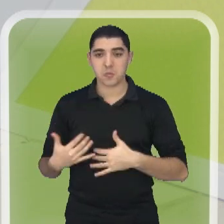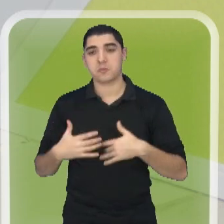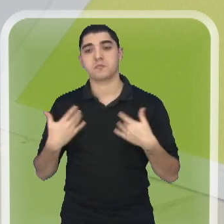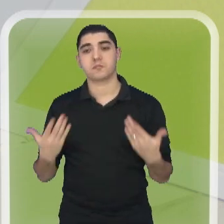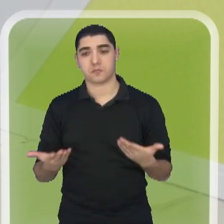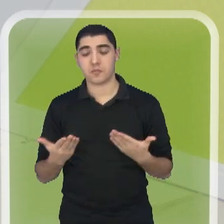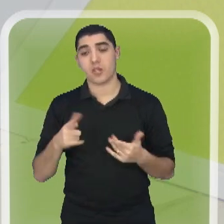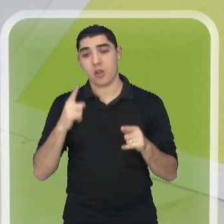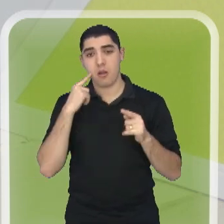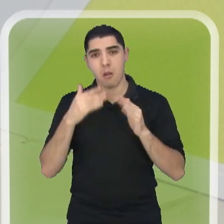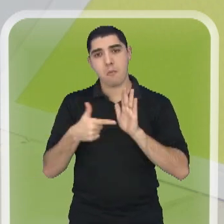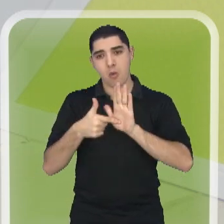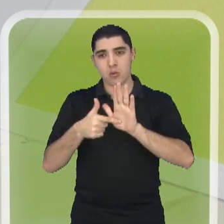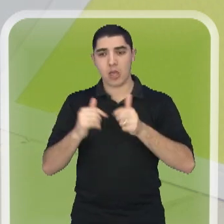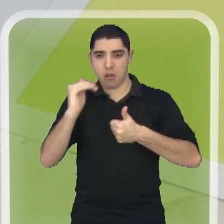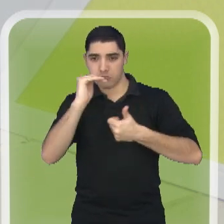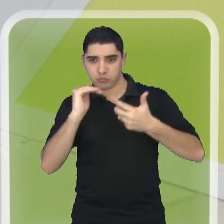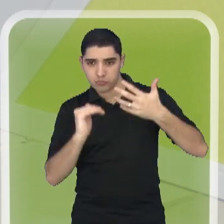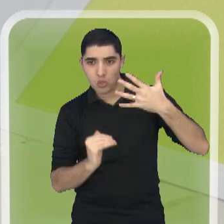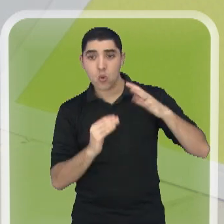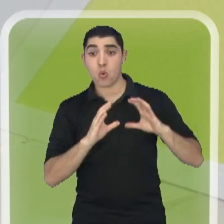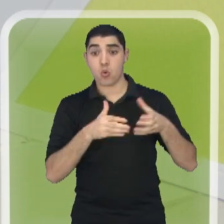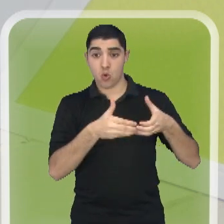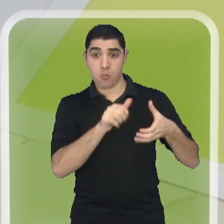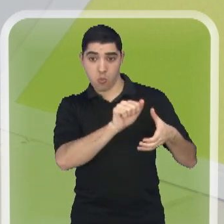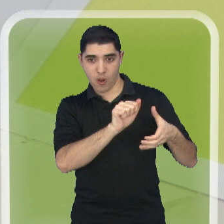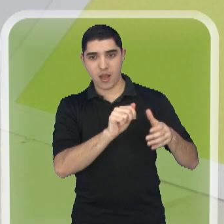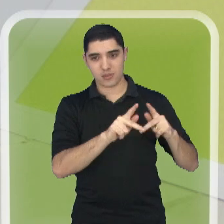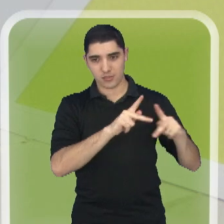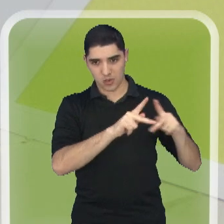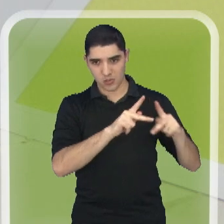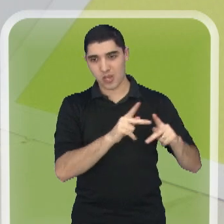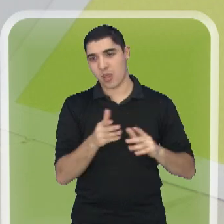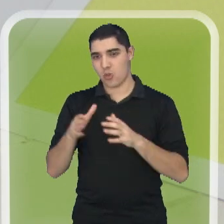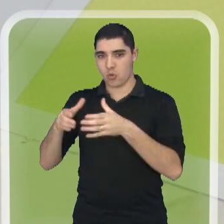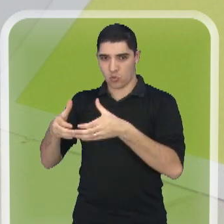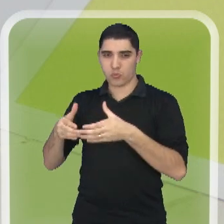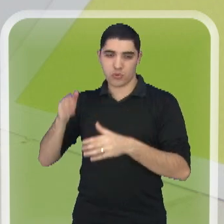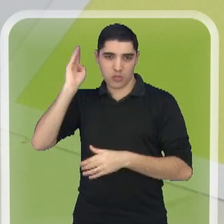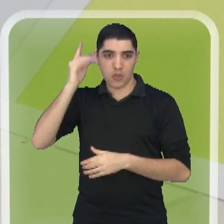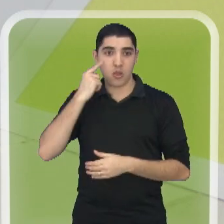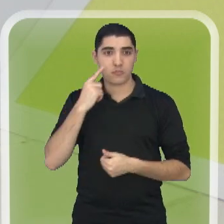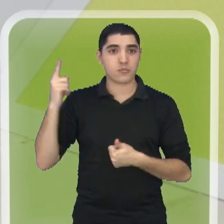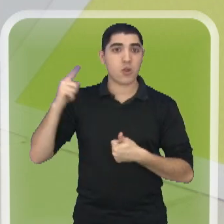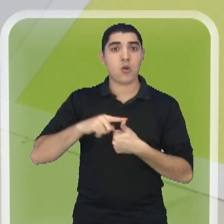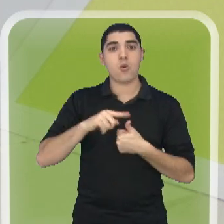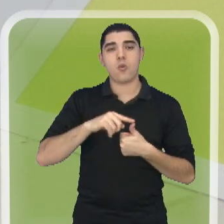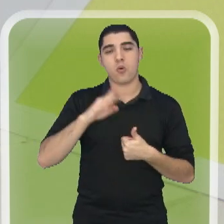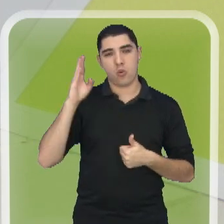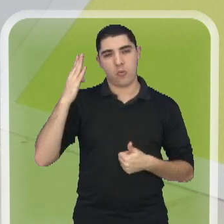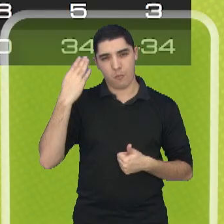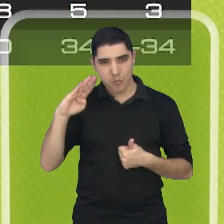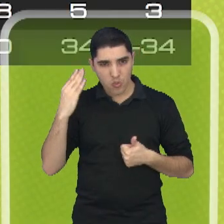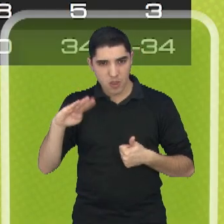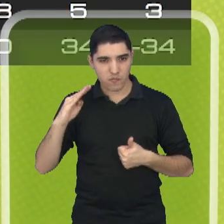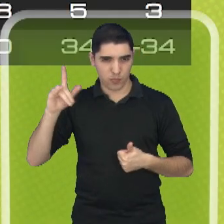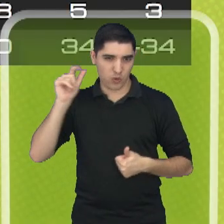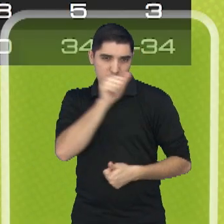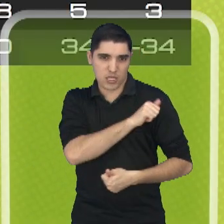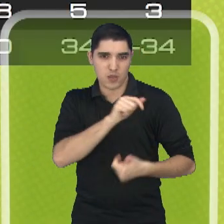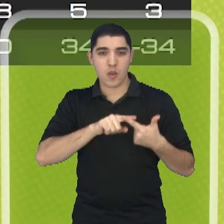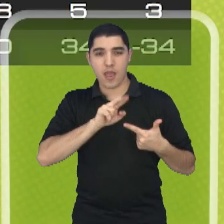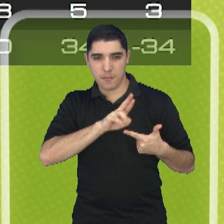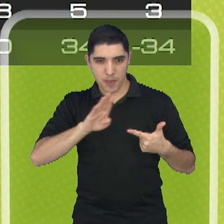a classificação do Brasileirão, grupo A, o grupo do São José e o grupo do Taubaté. Olha lá, o Botafogo do Rio é o líder com 10 pontos, seguido pelo Red Bull Bragantino também com